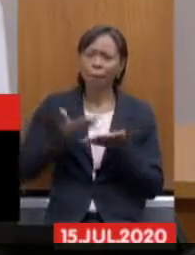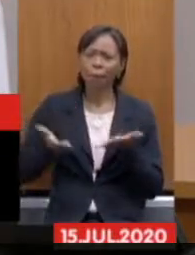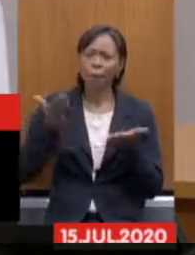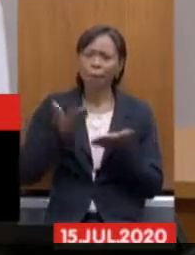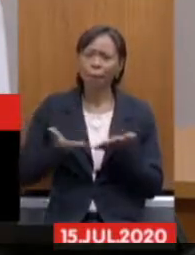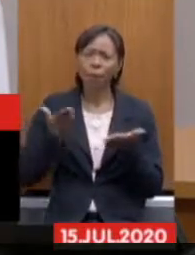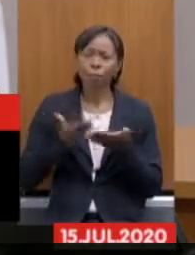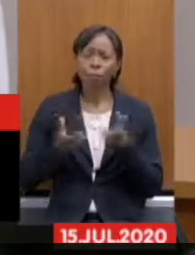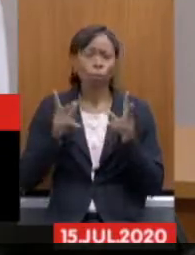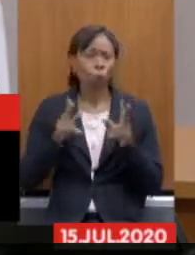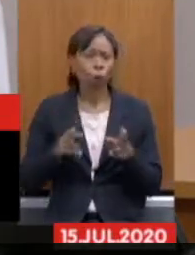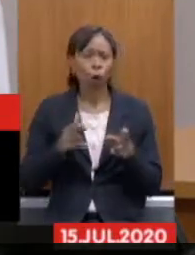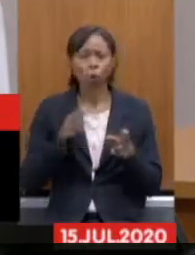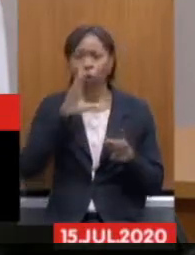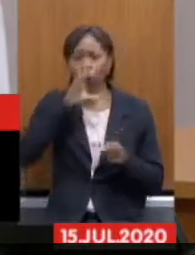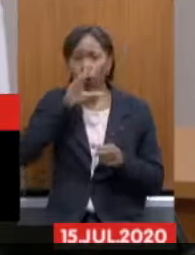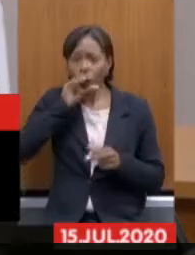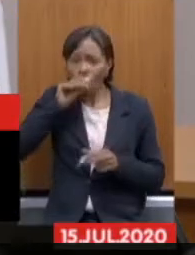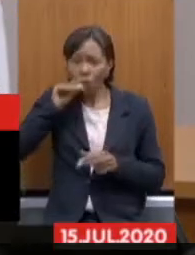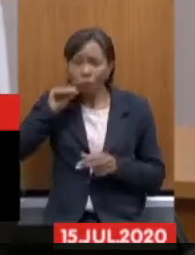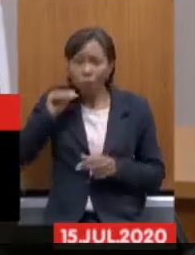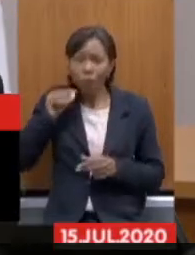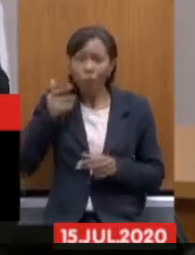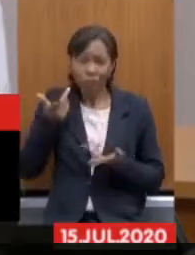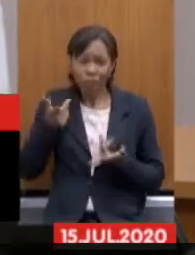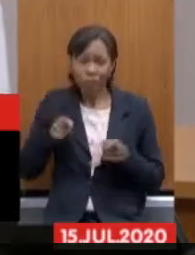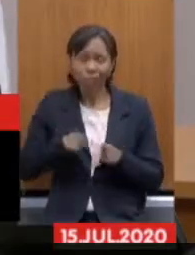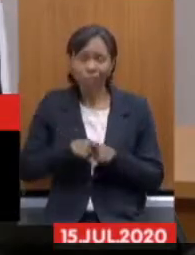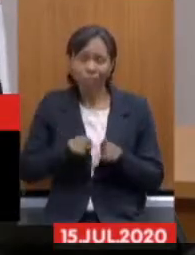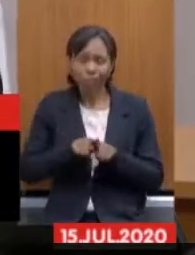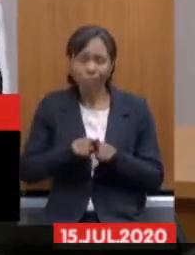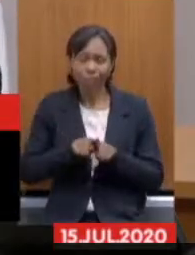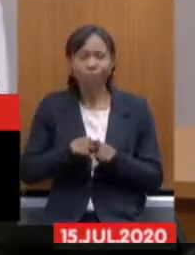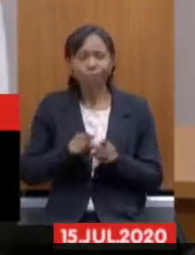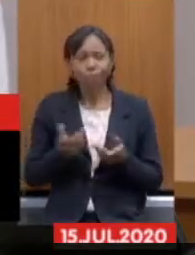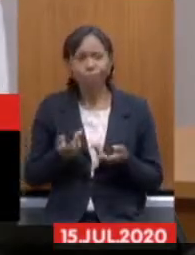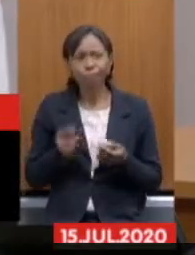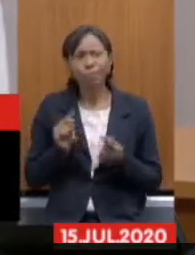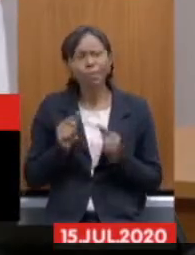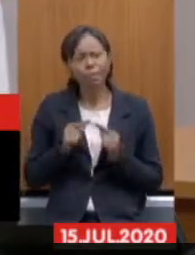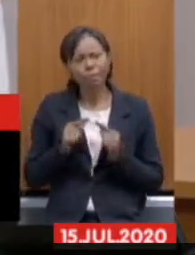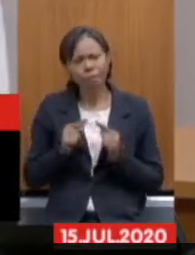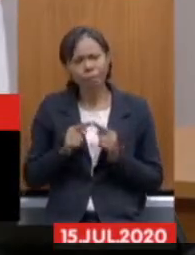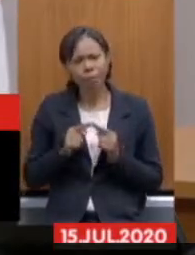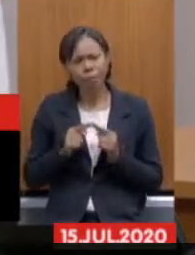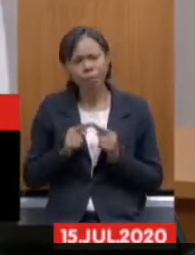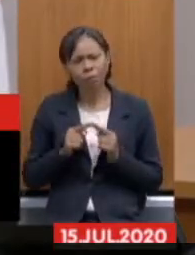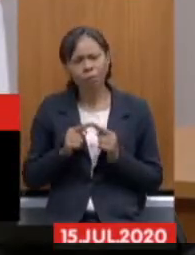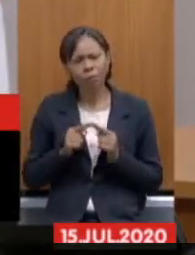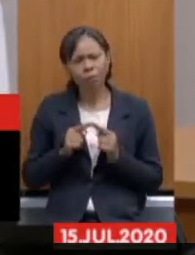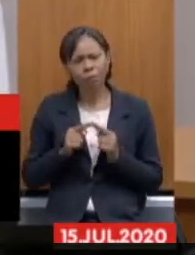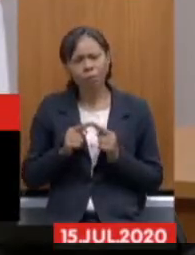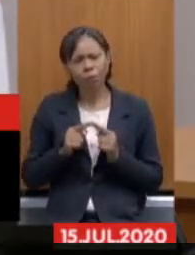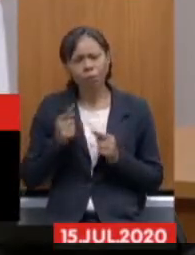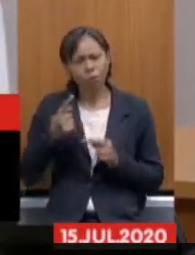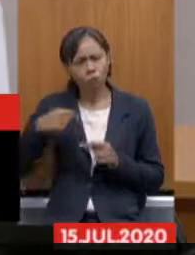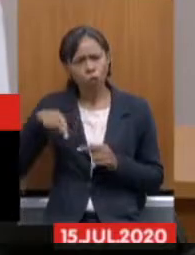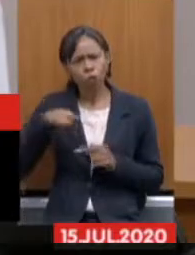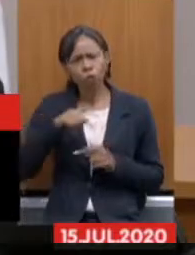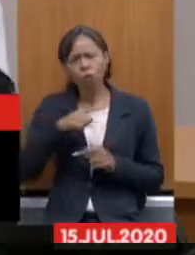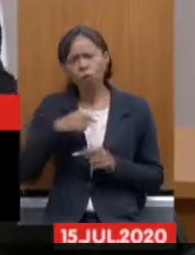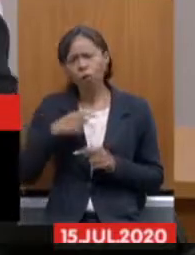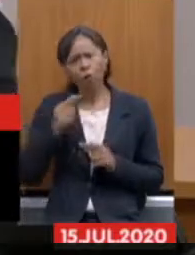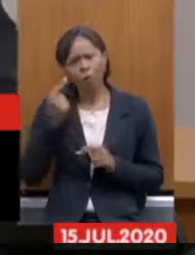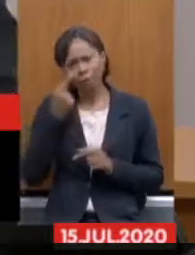forma que os outros funcionários bom nesse sentido é o que nós temos